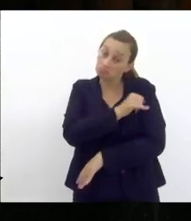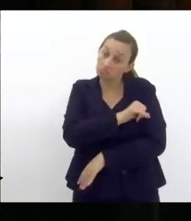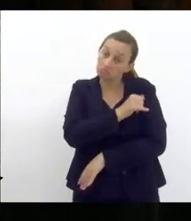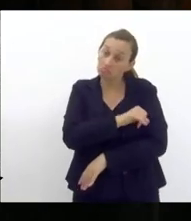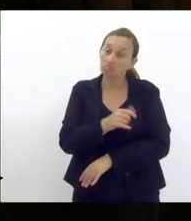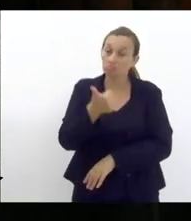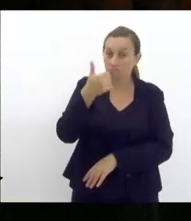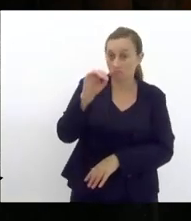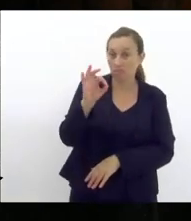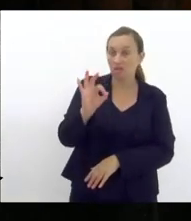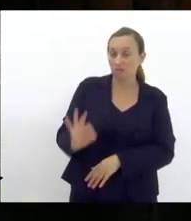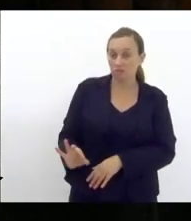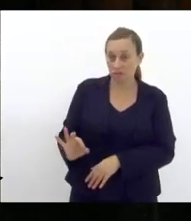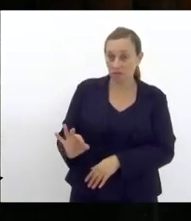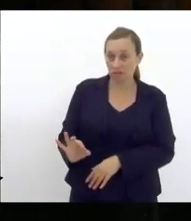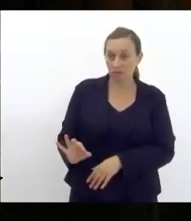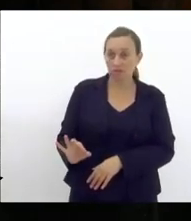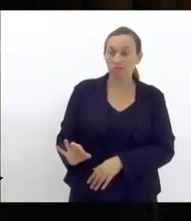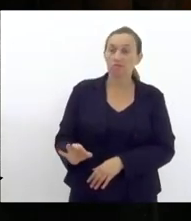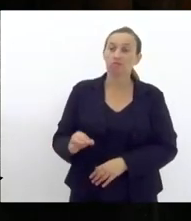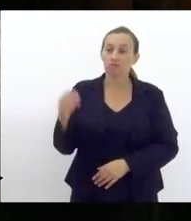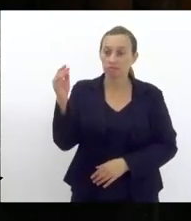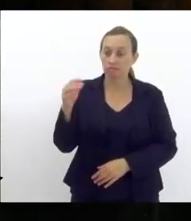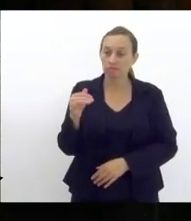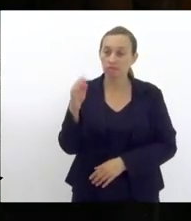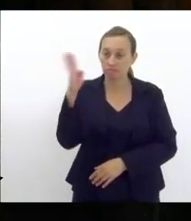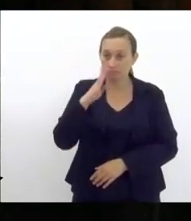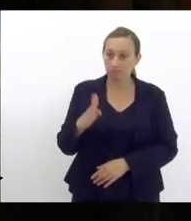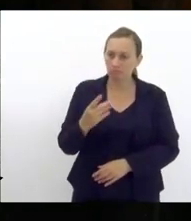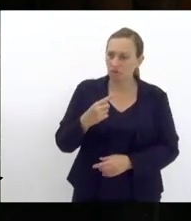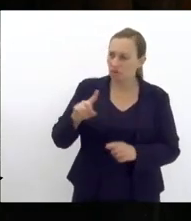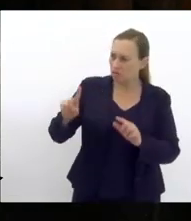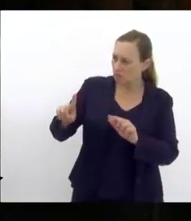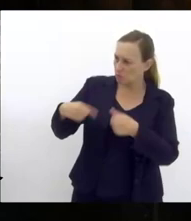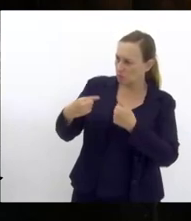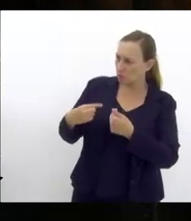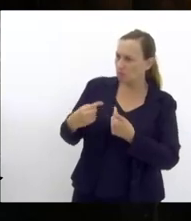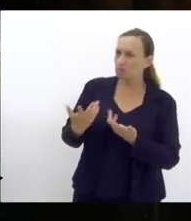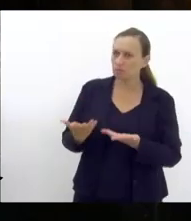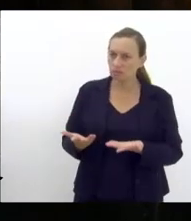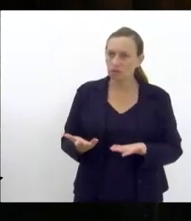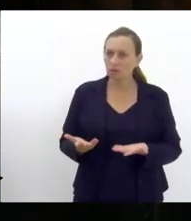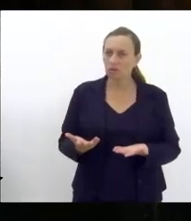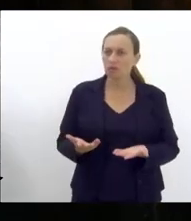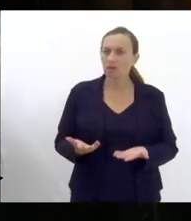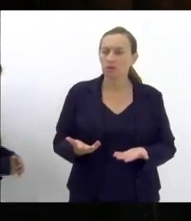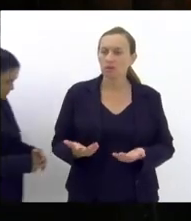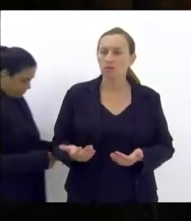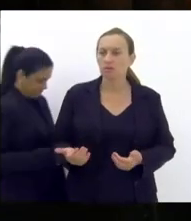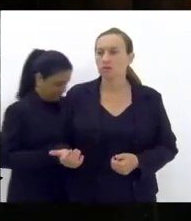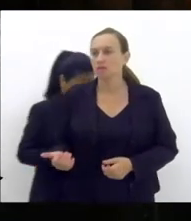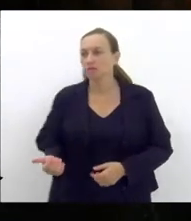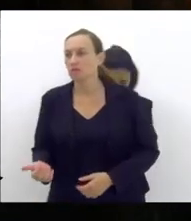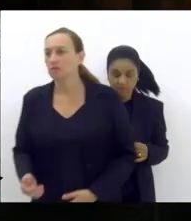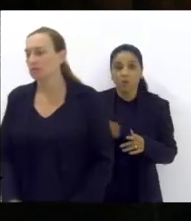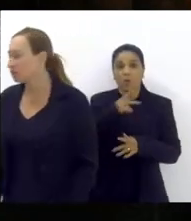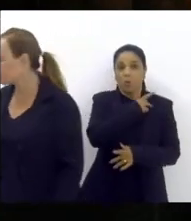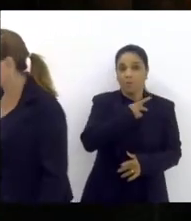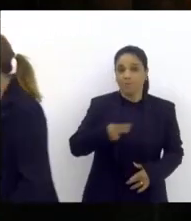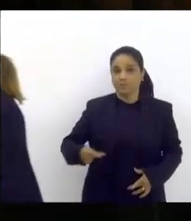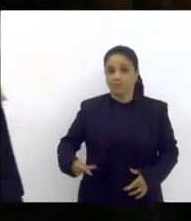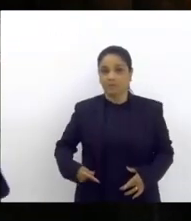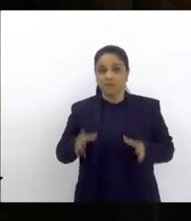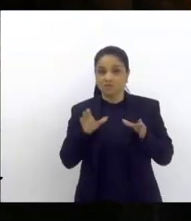tem 10% dos Famintos do Brasil e nós fomos atacados inclusive né o presidente